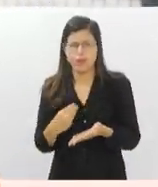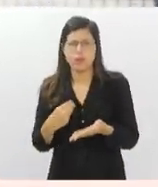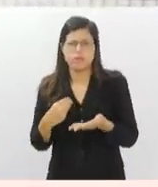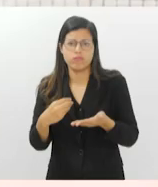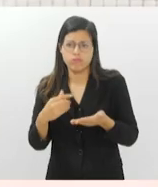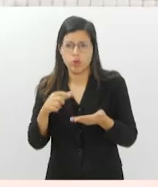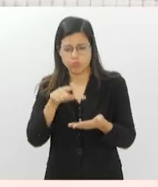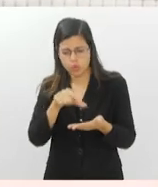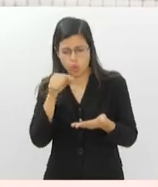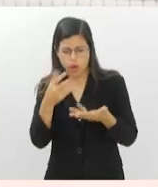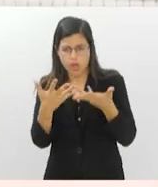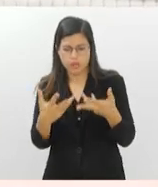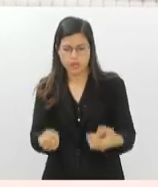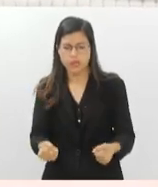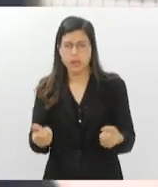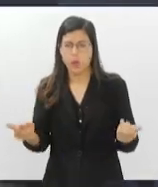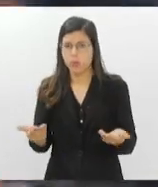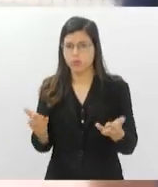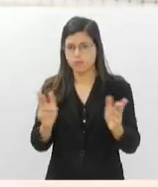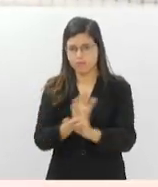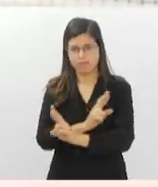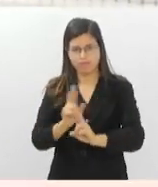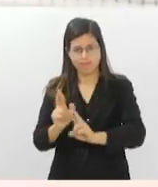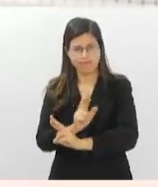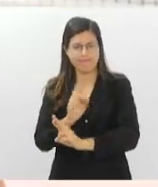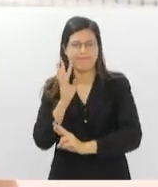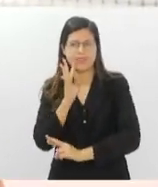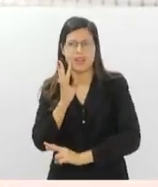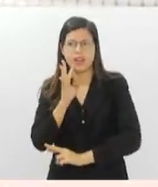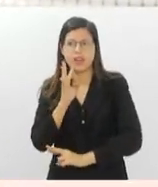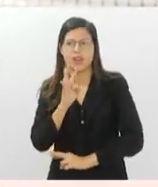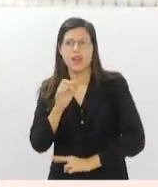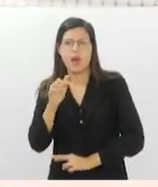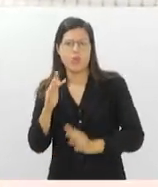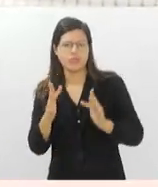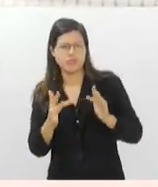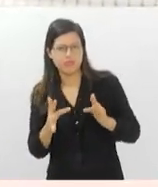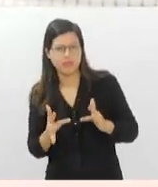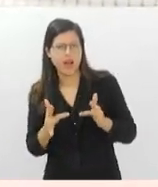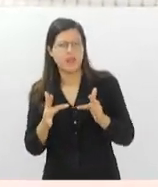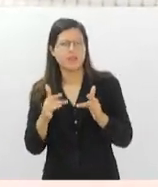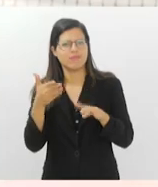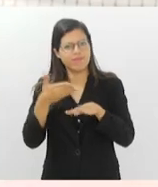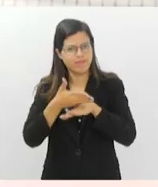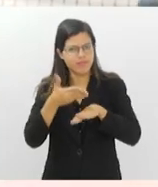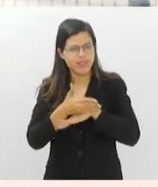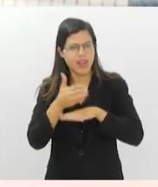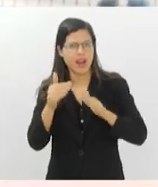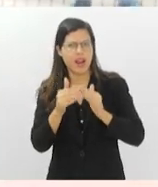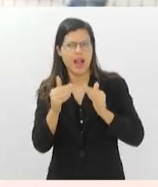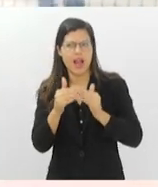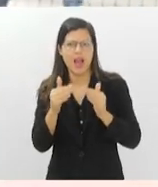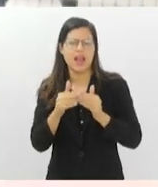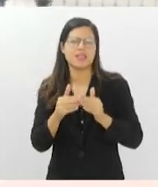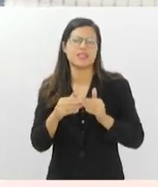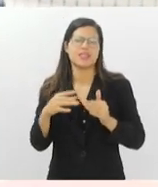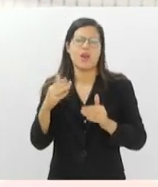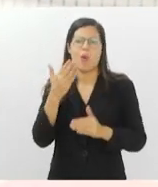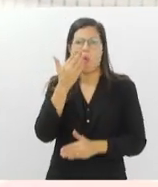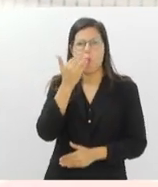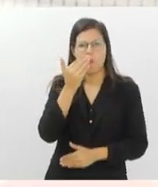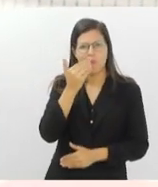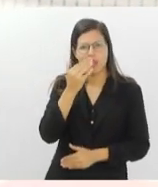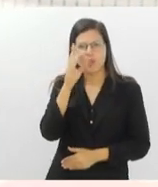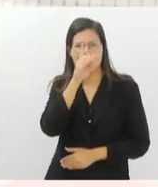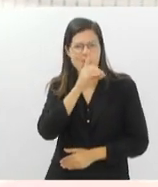uma relação muito bacana, o companheiro do filho dele frequenta a casa dele, os almoços de domingo em família,